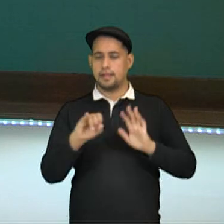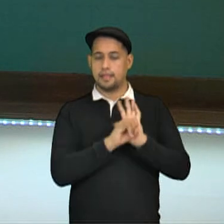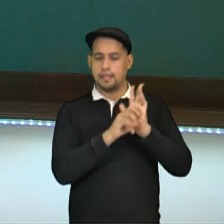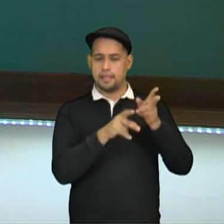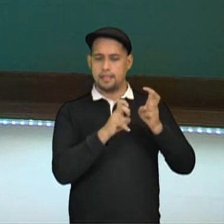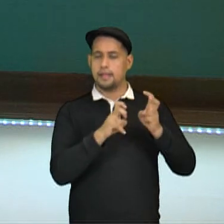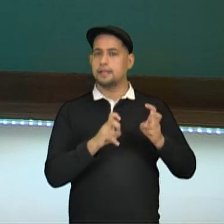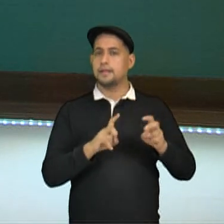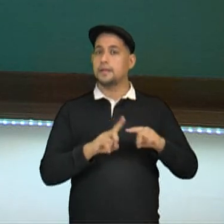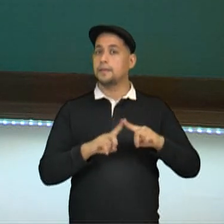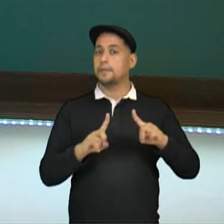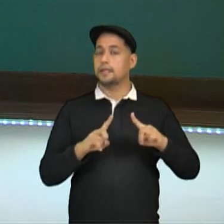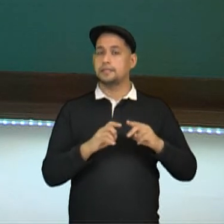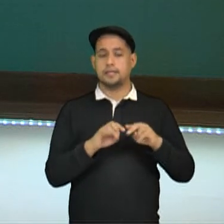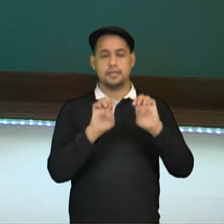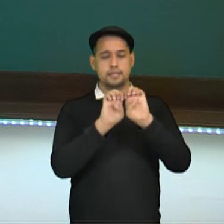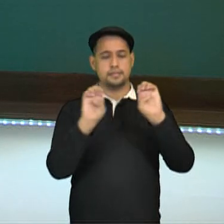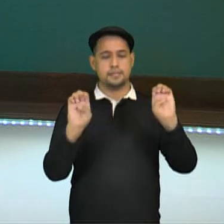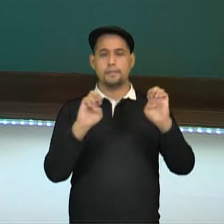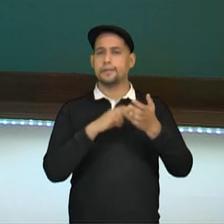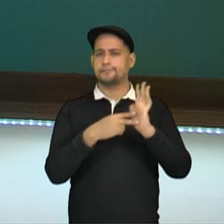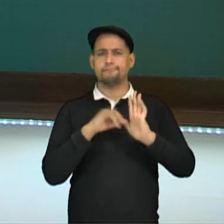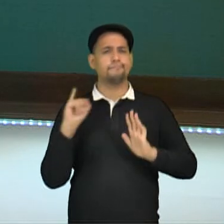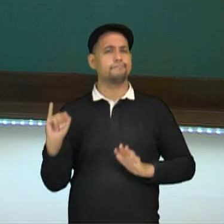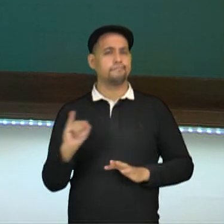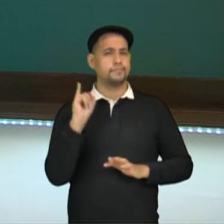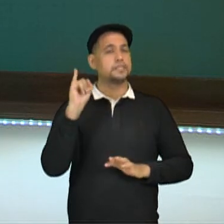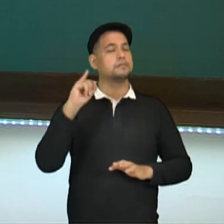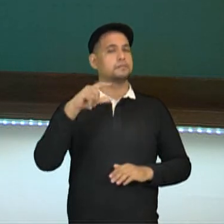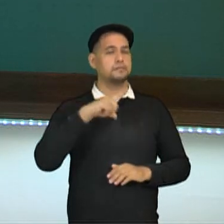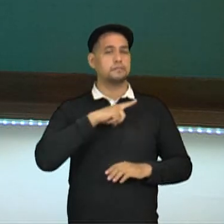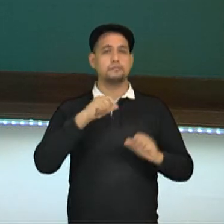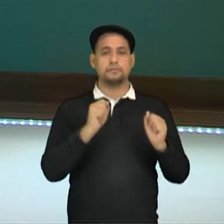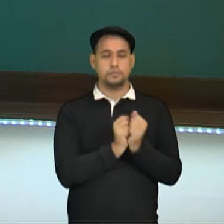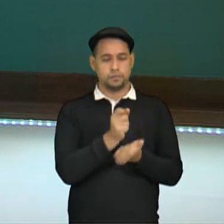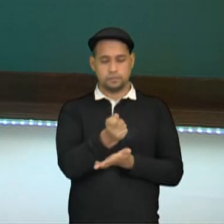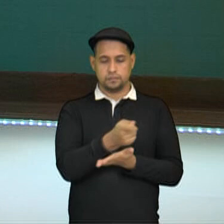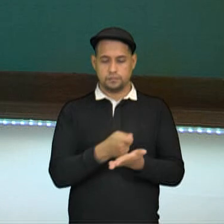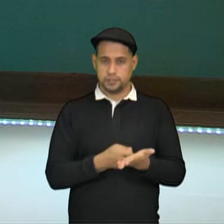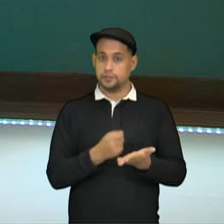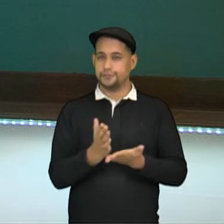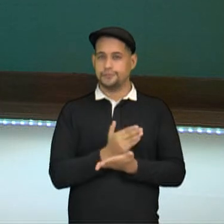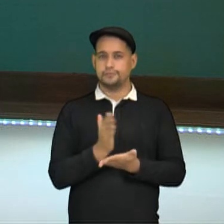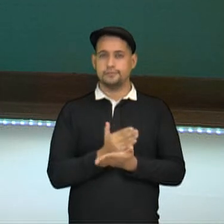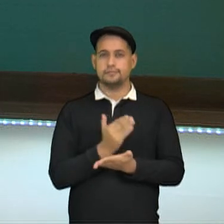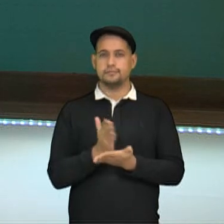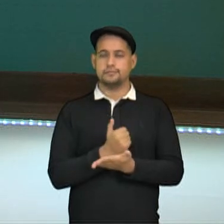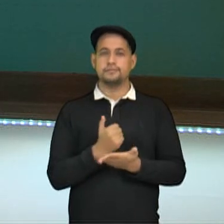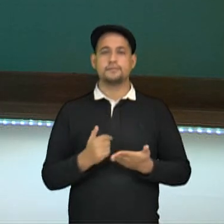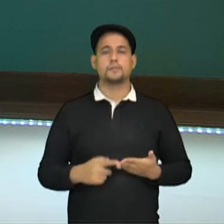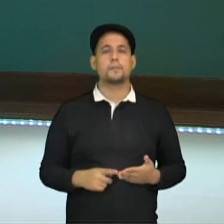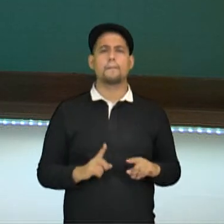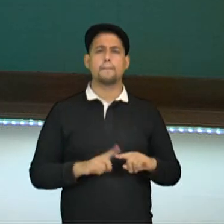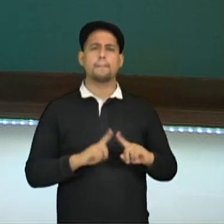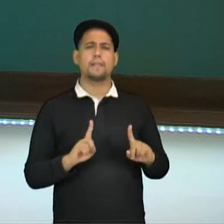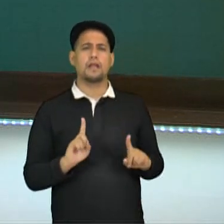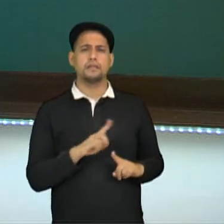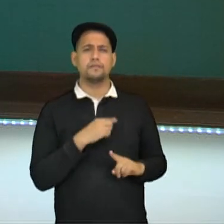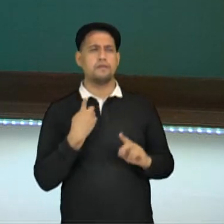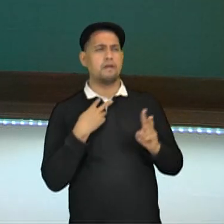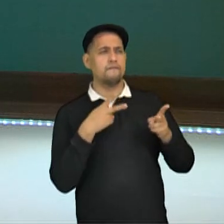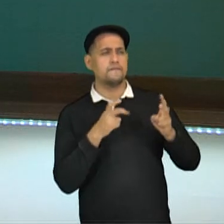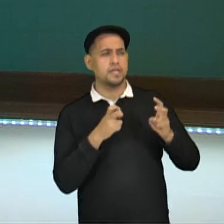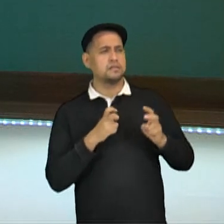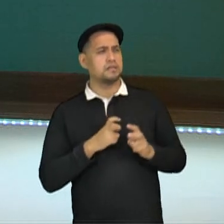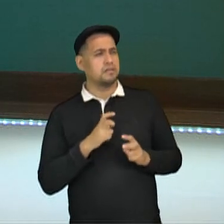identidade. Então, esse esquema é super importante de você ter anotado aí no seu caderno. Tá? Então, vamos ver se